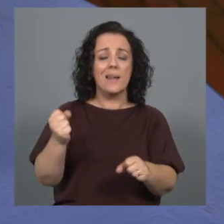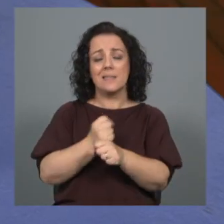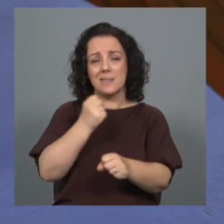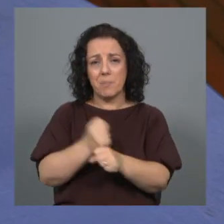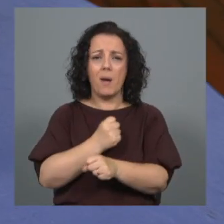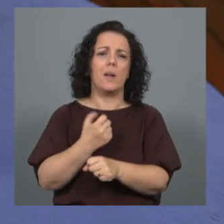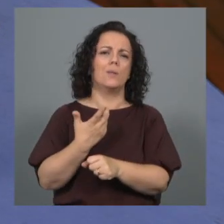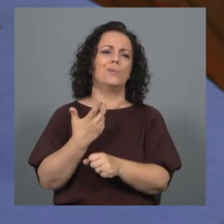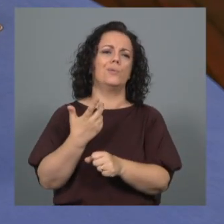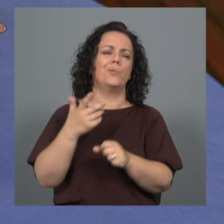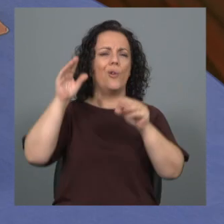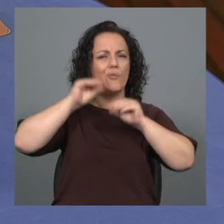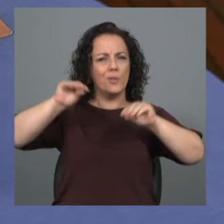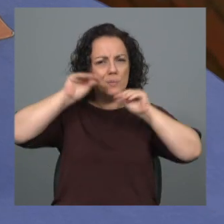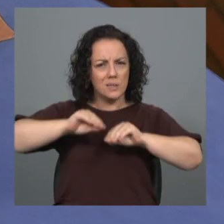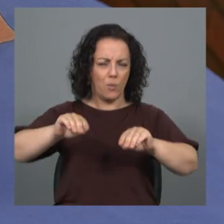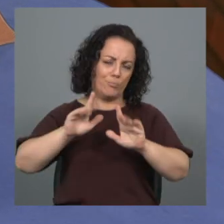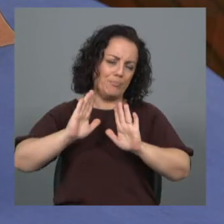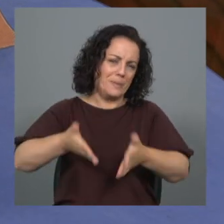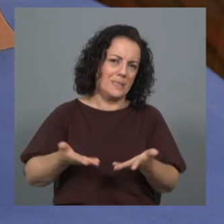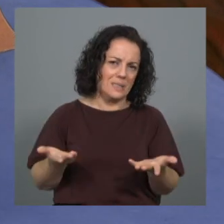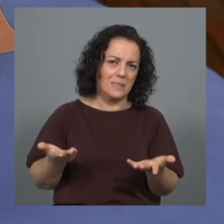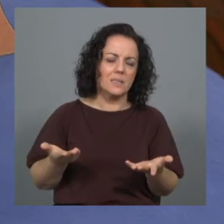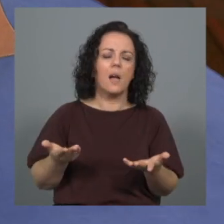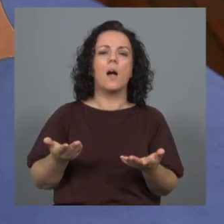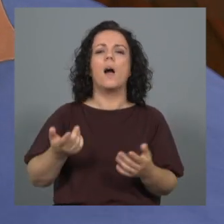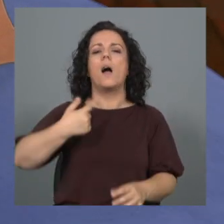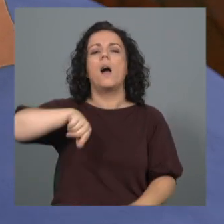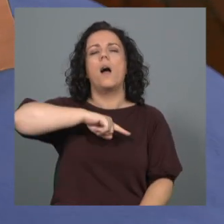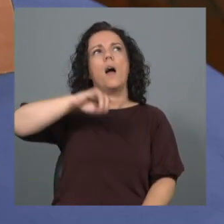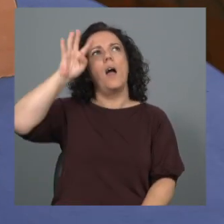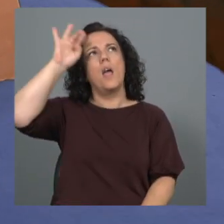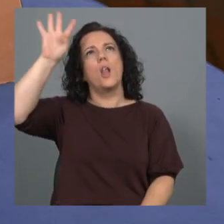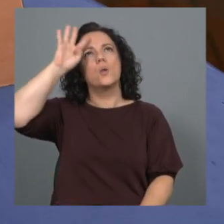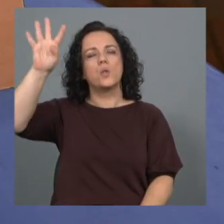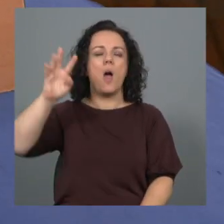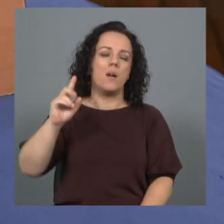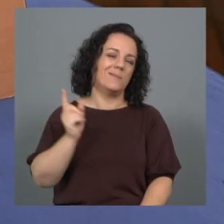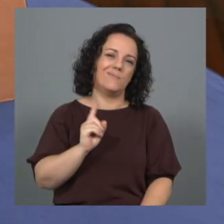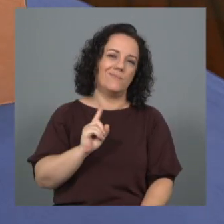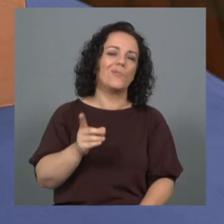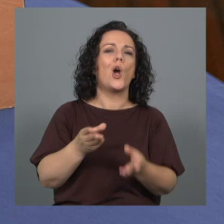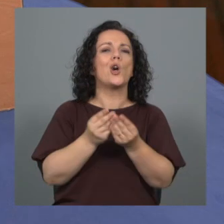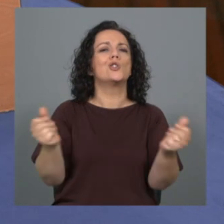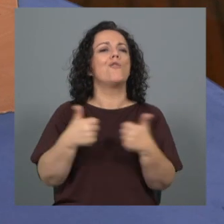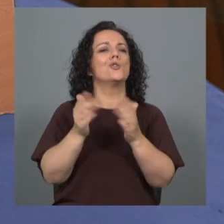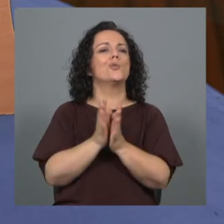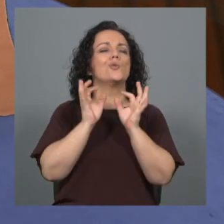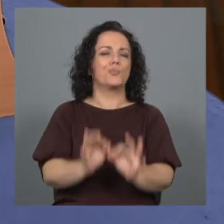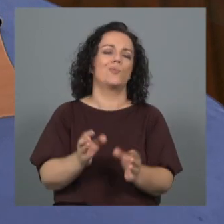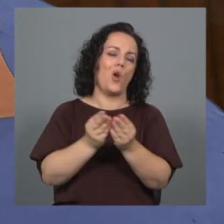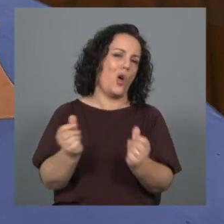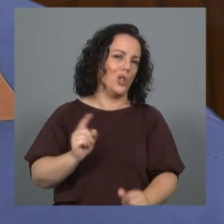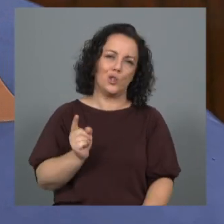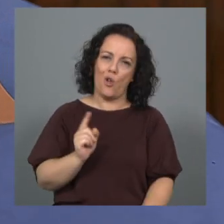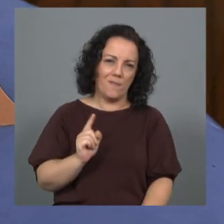de formação, que é preciso ter. Não tenhamos ilusões que com isto se resolve tudo, pode-se não resolver nada. Portanto, é preciso fazer